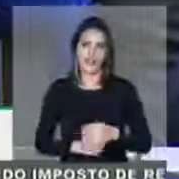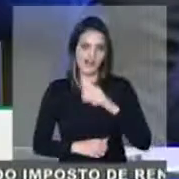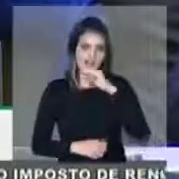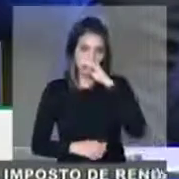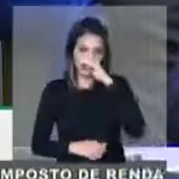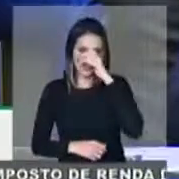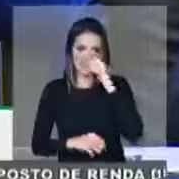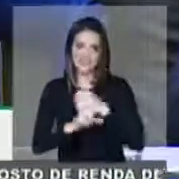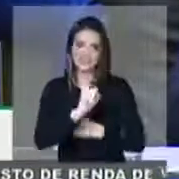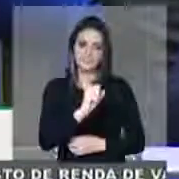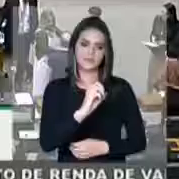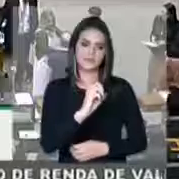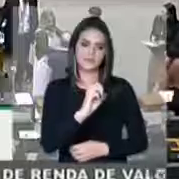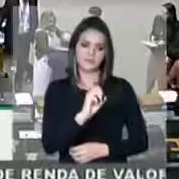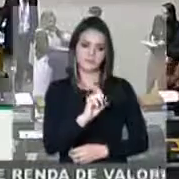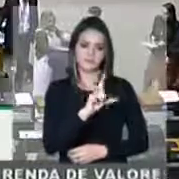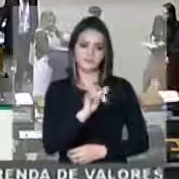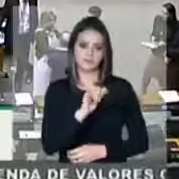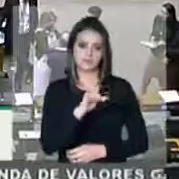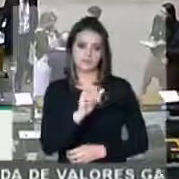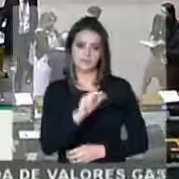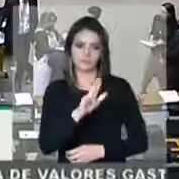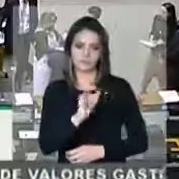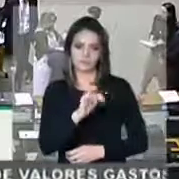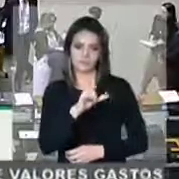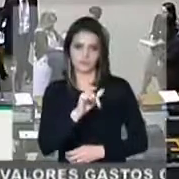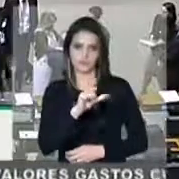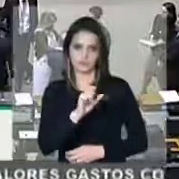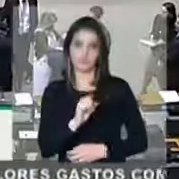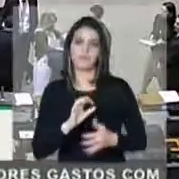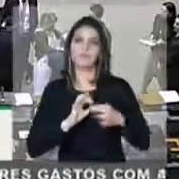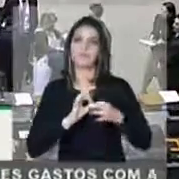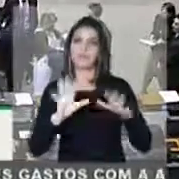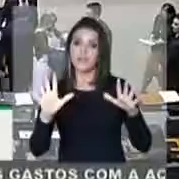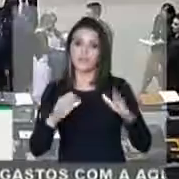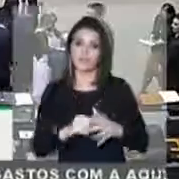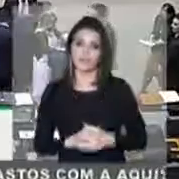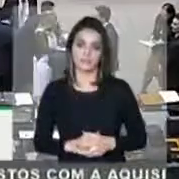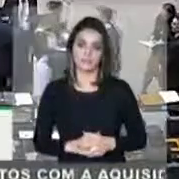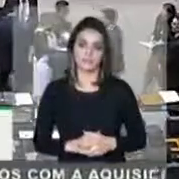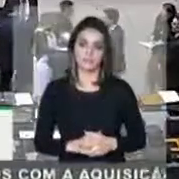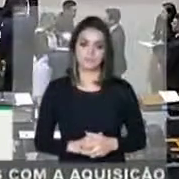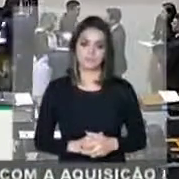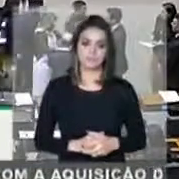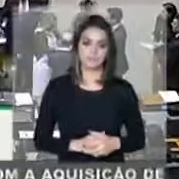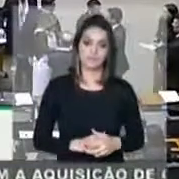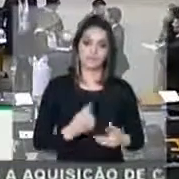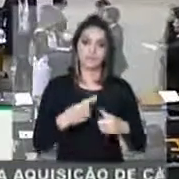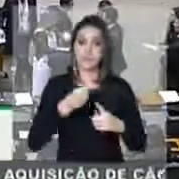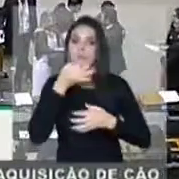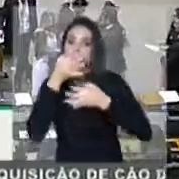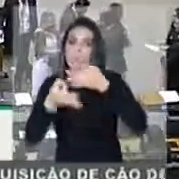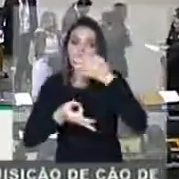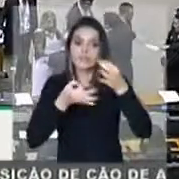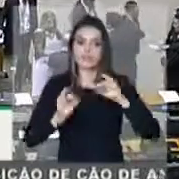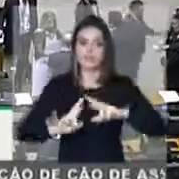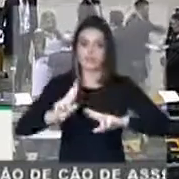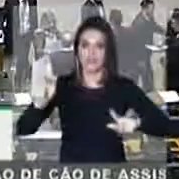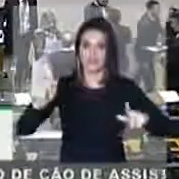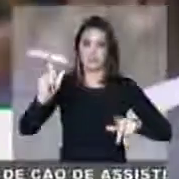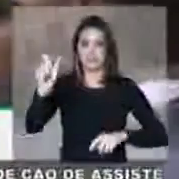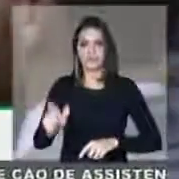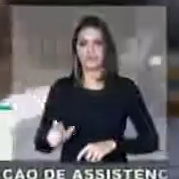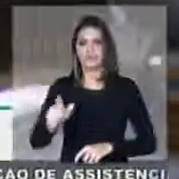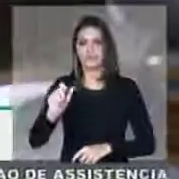Senhor presidente, o Solidariedade tem a sua bancada liberada porque há posições divergentes. Por exemplo,